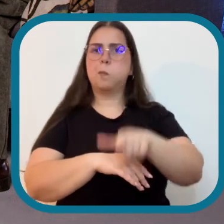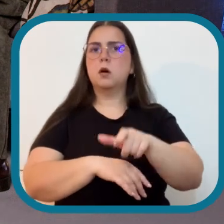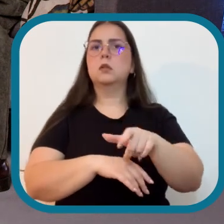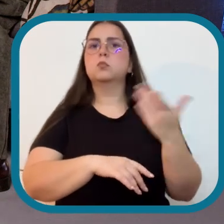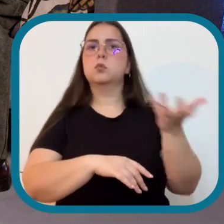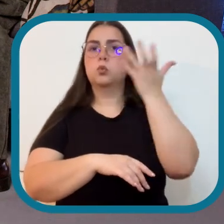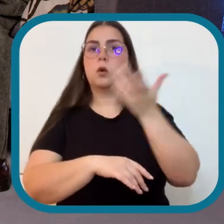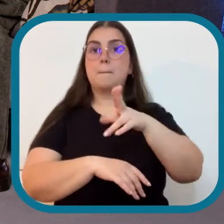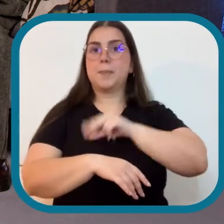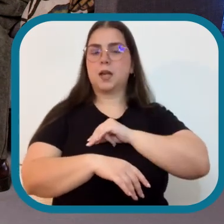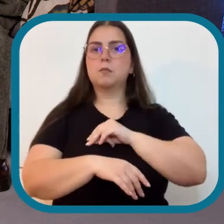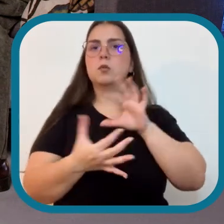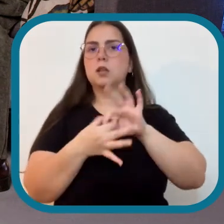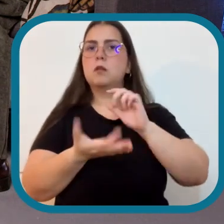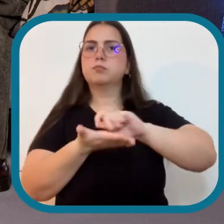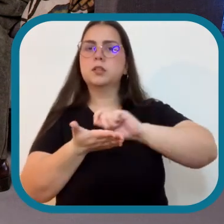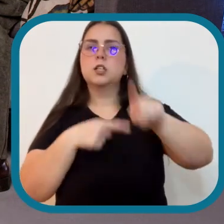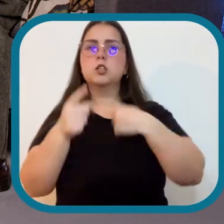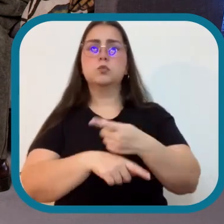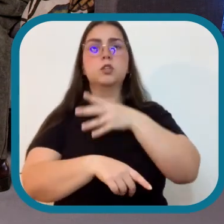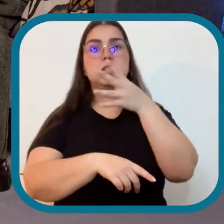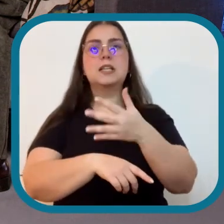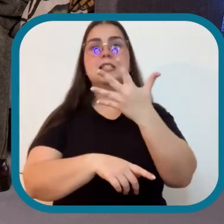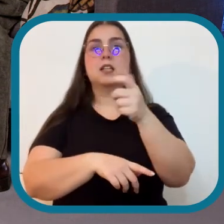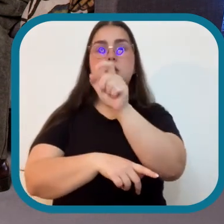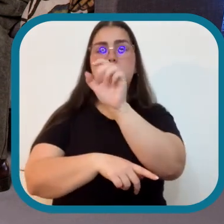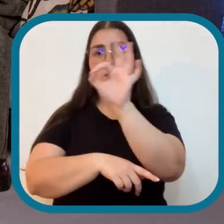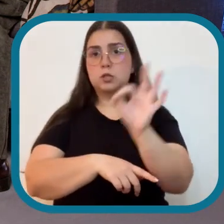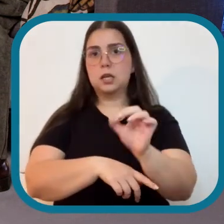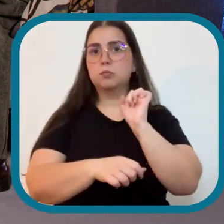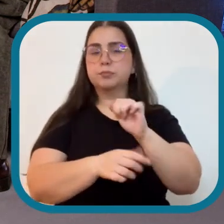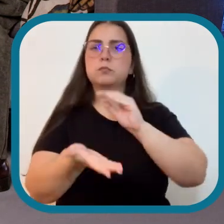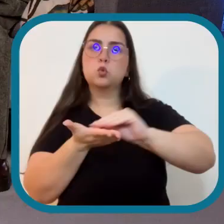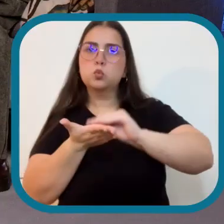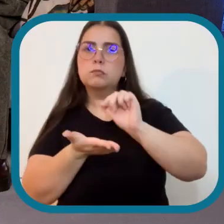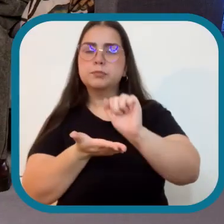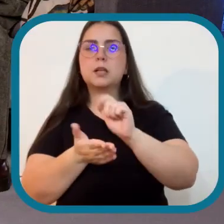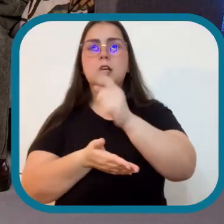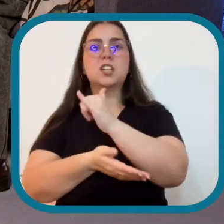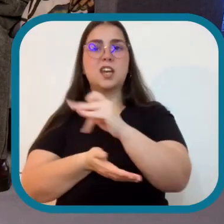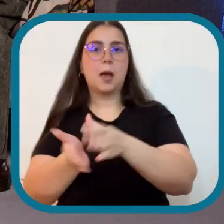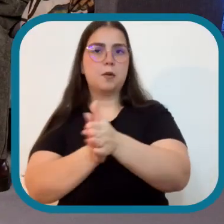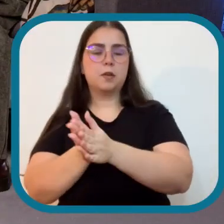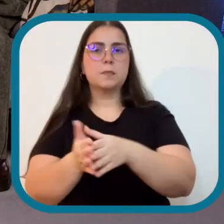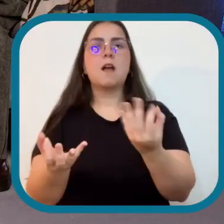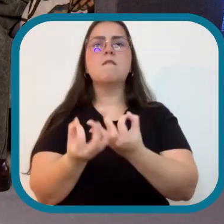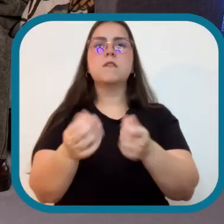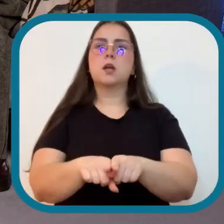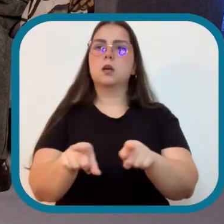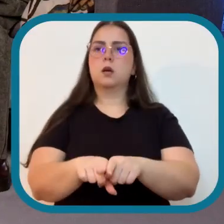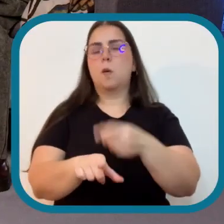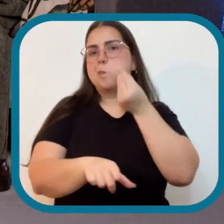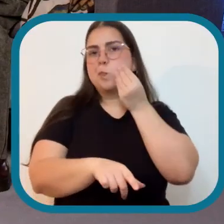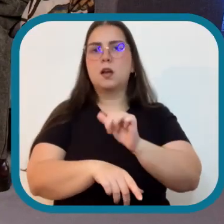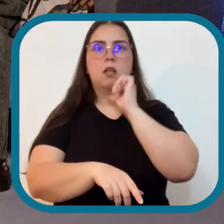literário do seu país e admitiu, pois, que 5% do seu romance foi escrito pelo ChatGPT. Uma vez que o uso da inteligência artificial parece cada vez